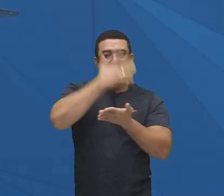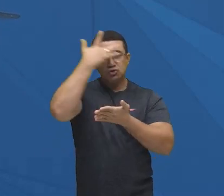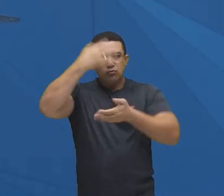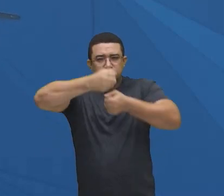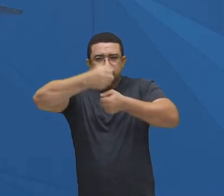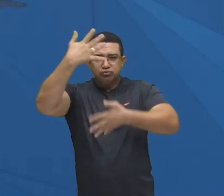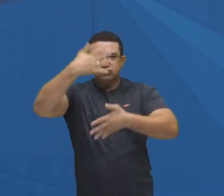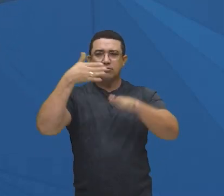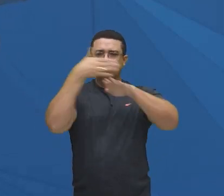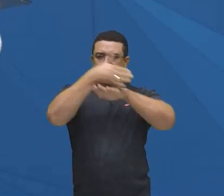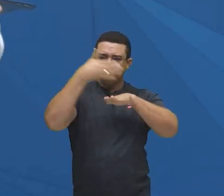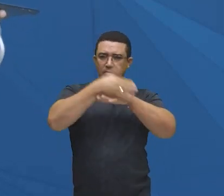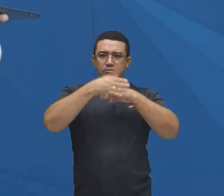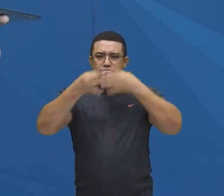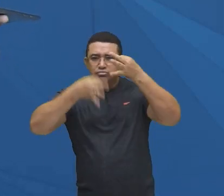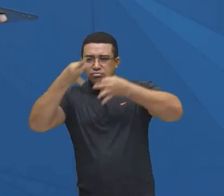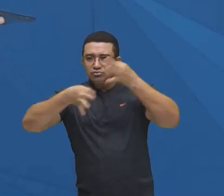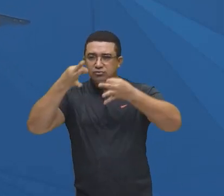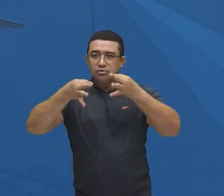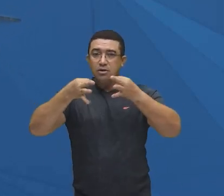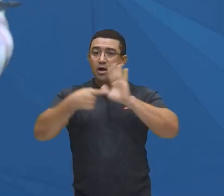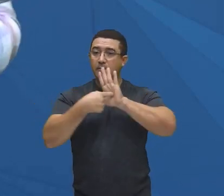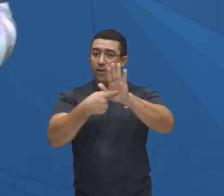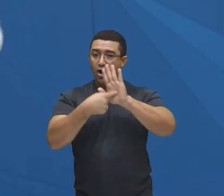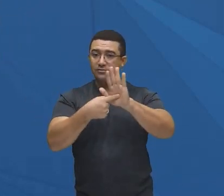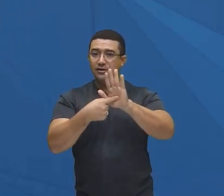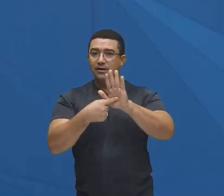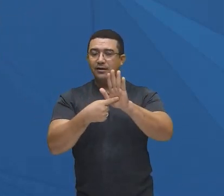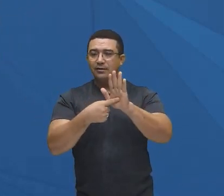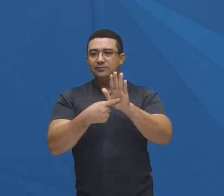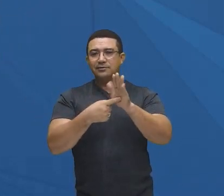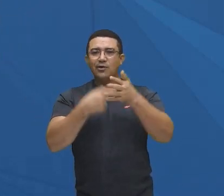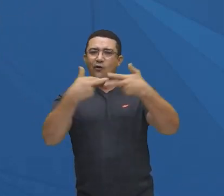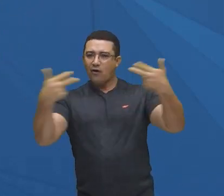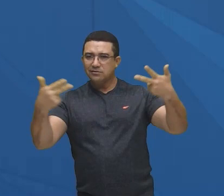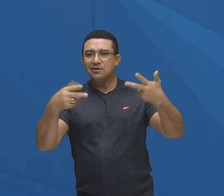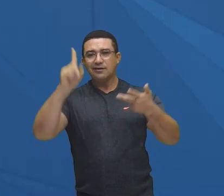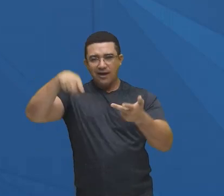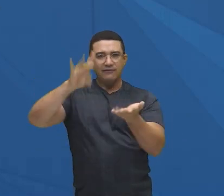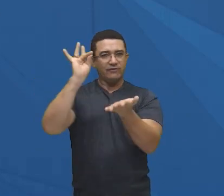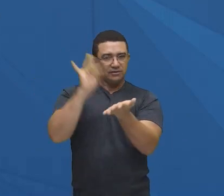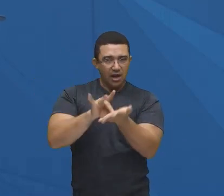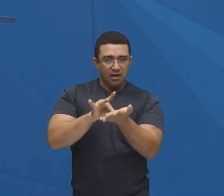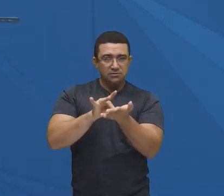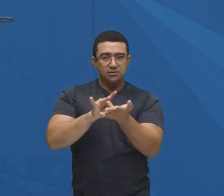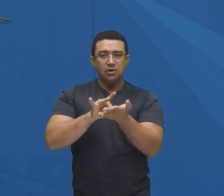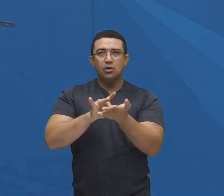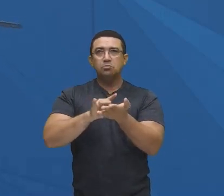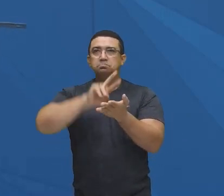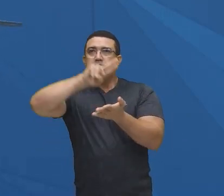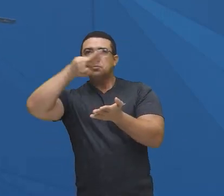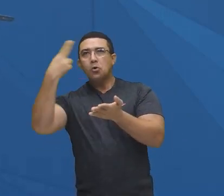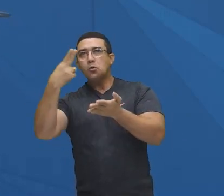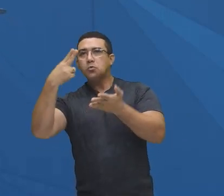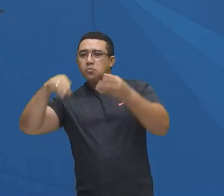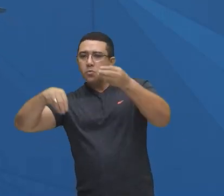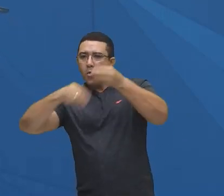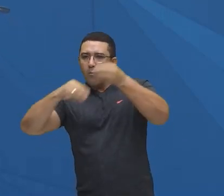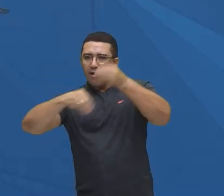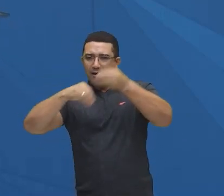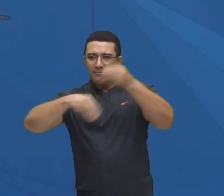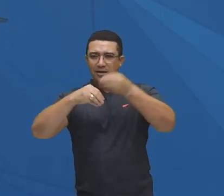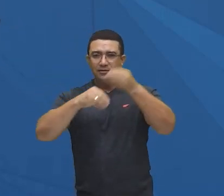não é? Que trazia a questão, né, de algo que pode ser real, que fica num complemento, né? Muitos comentários de vocês